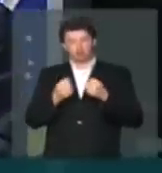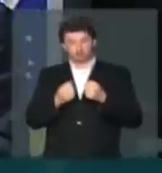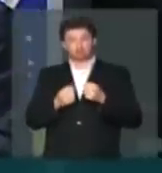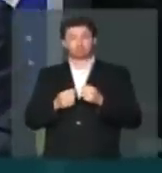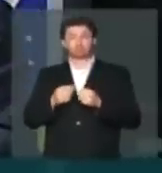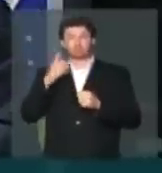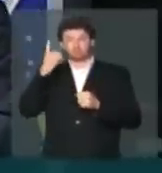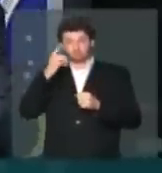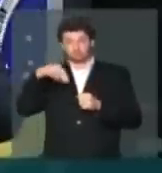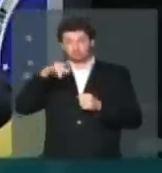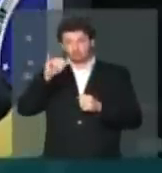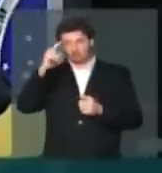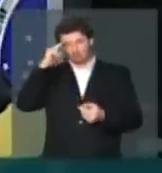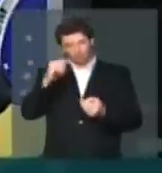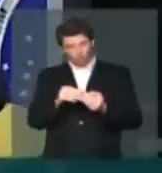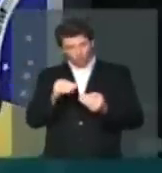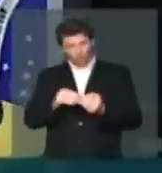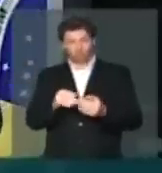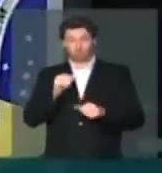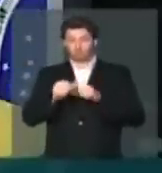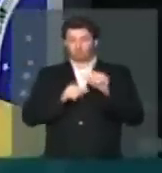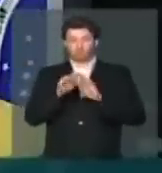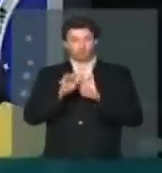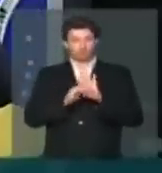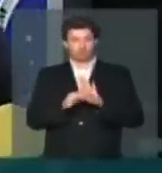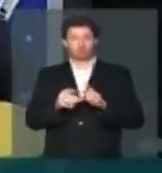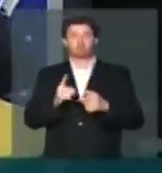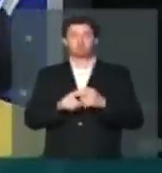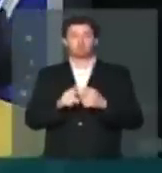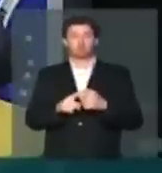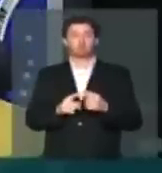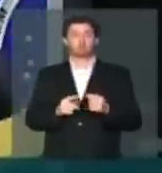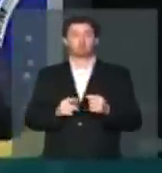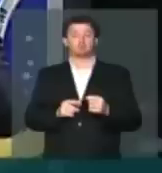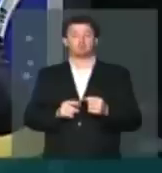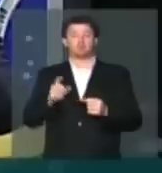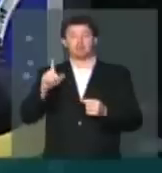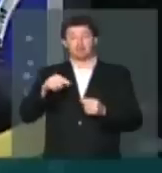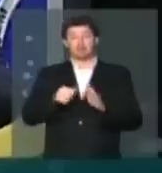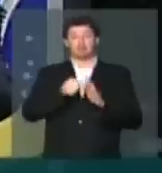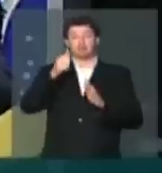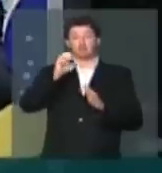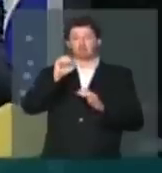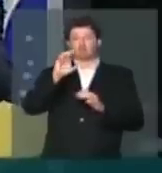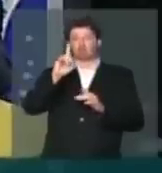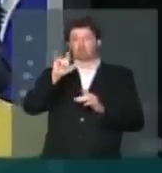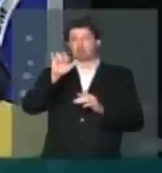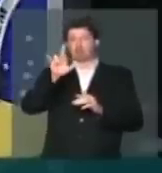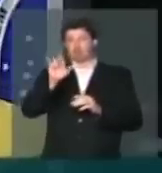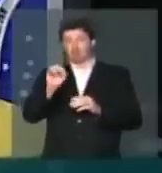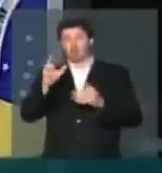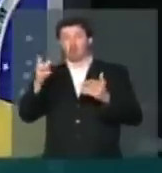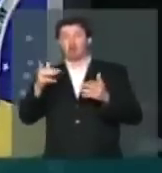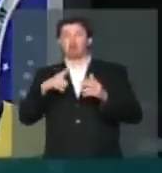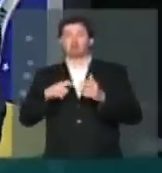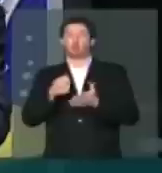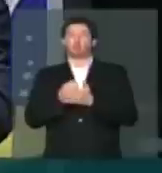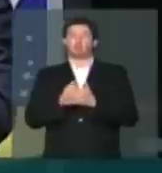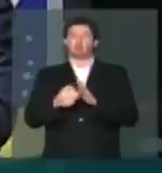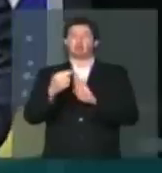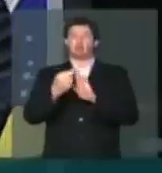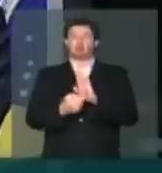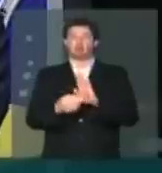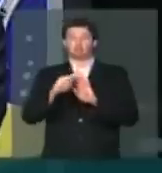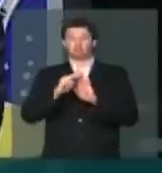já concorda, que a gente muda o texto. Primeiro, ela é solidária. E aí ela tem uma série de regras